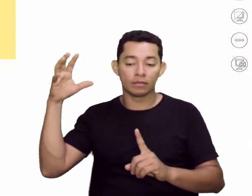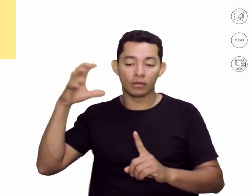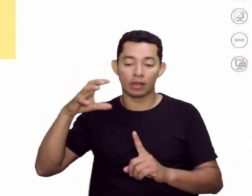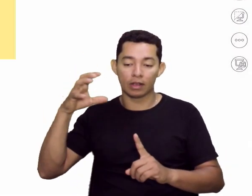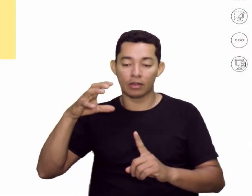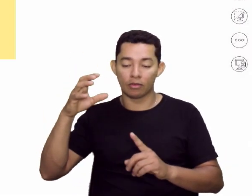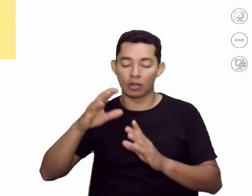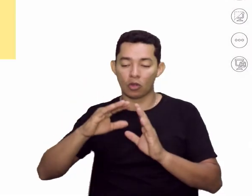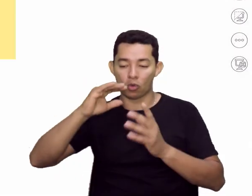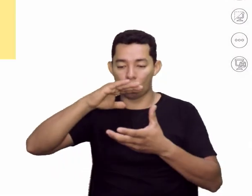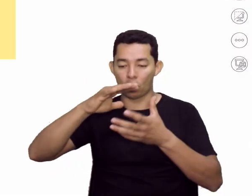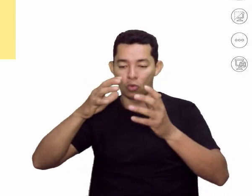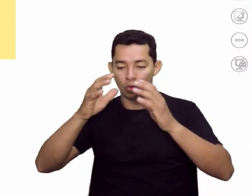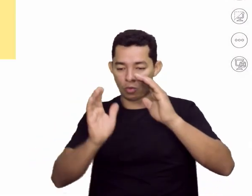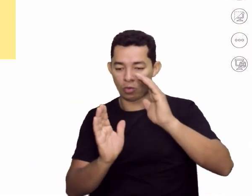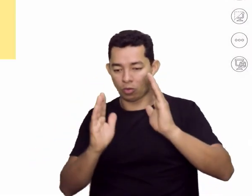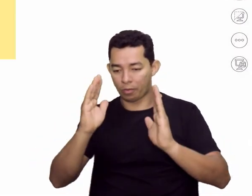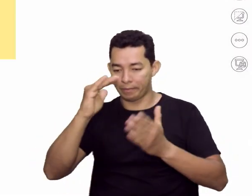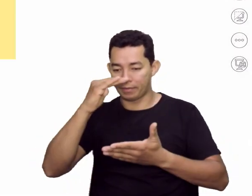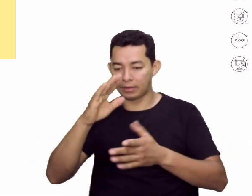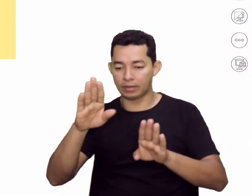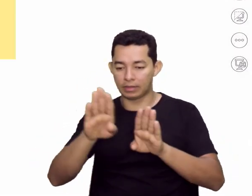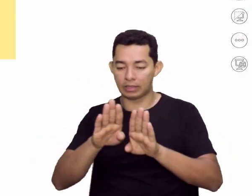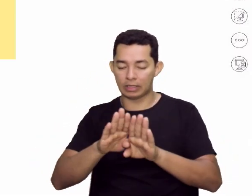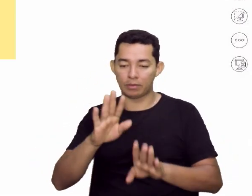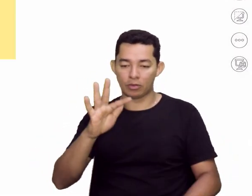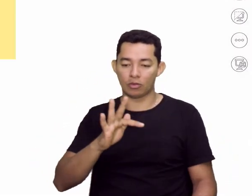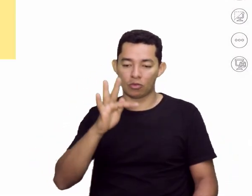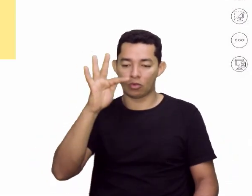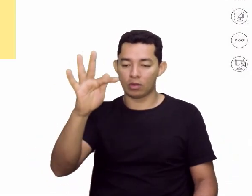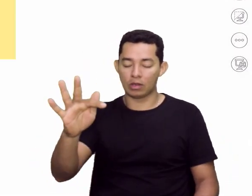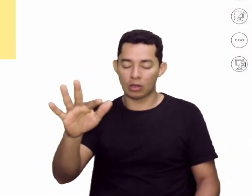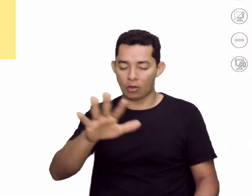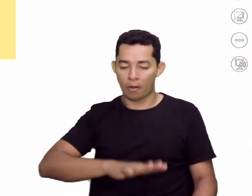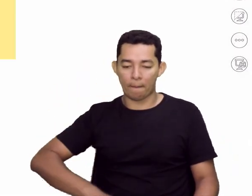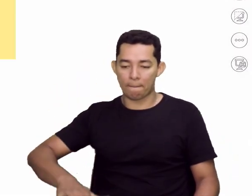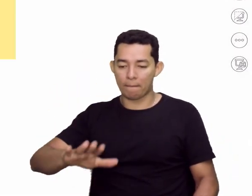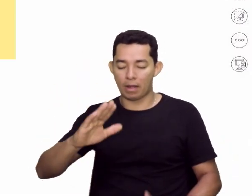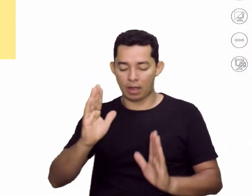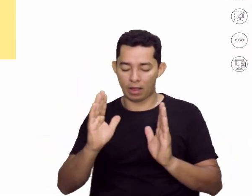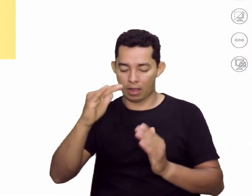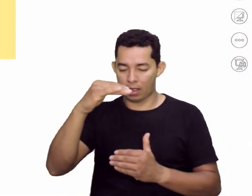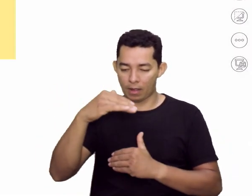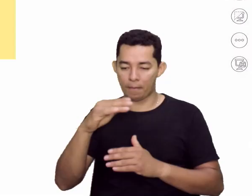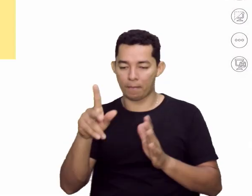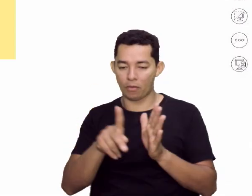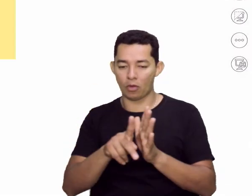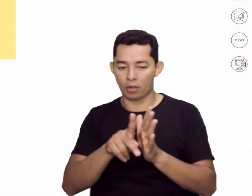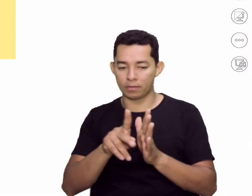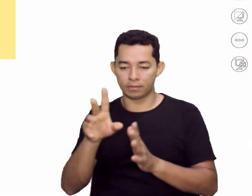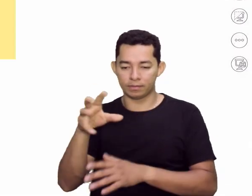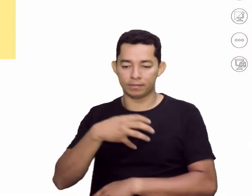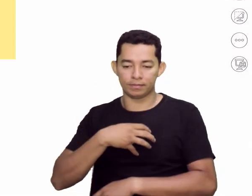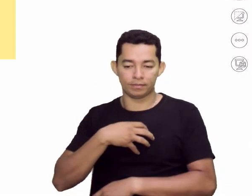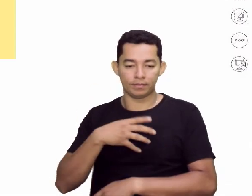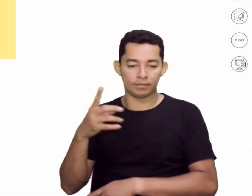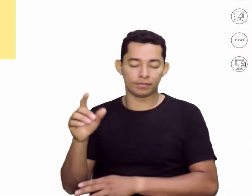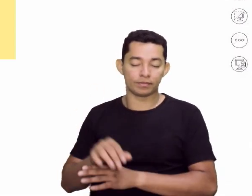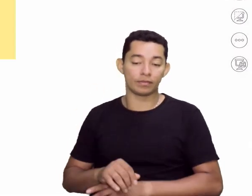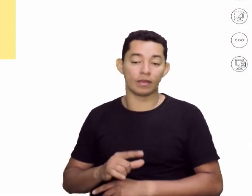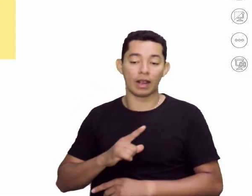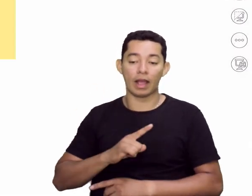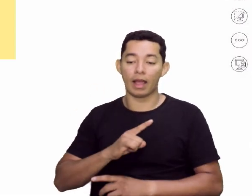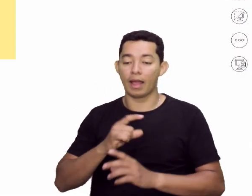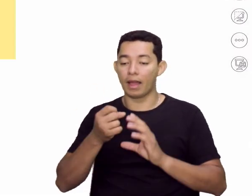e o futurismo, pautada na geometria das formas e no racionalismo. Os elementos que caracterizam esse